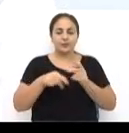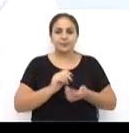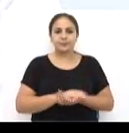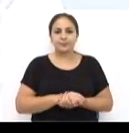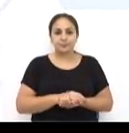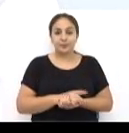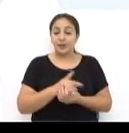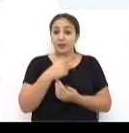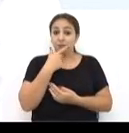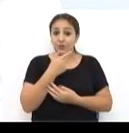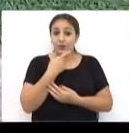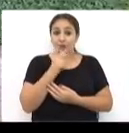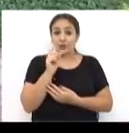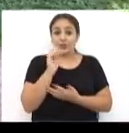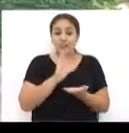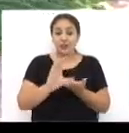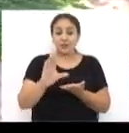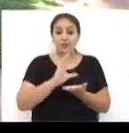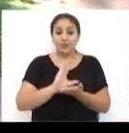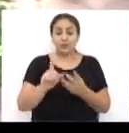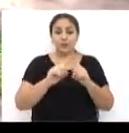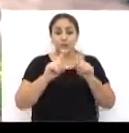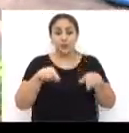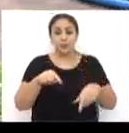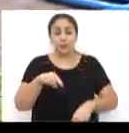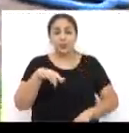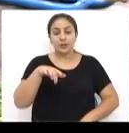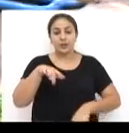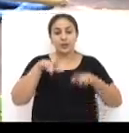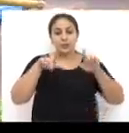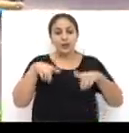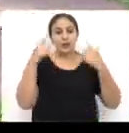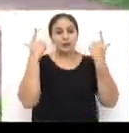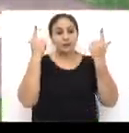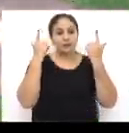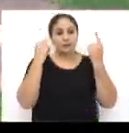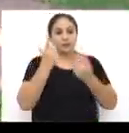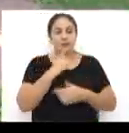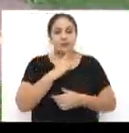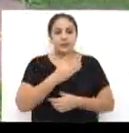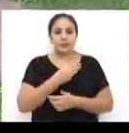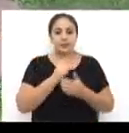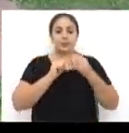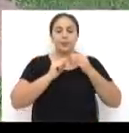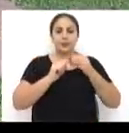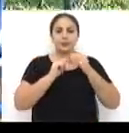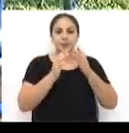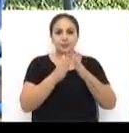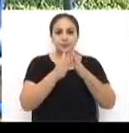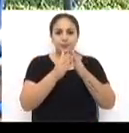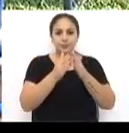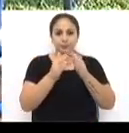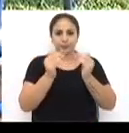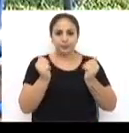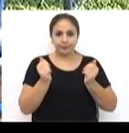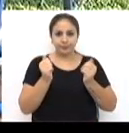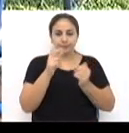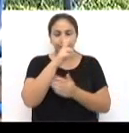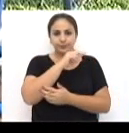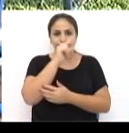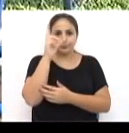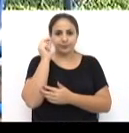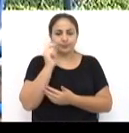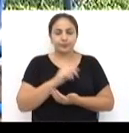população. Segundo ele, investimentos públicos nos espaços de lazer estão entre os principais pedidos feitos